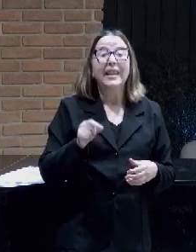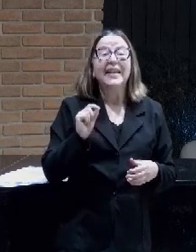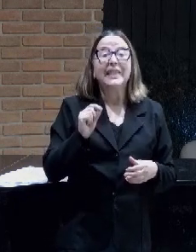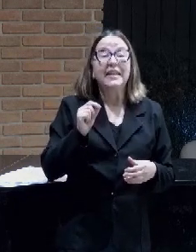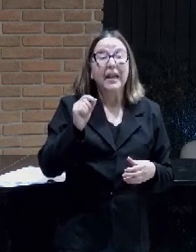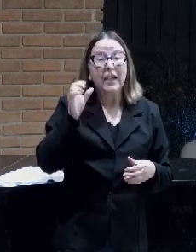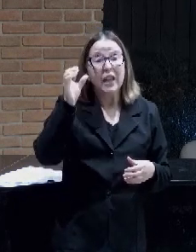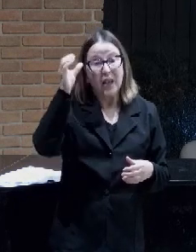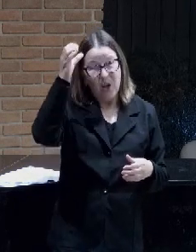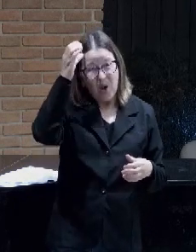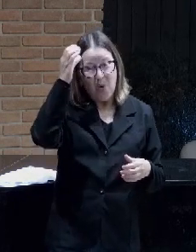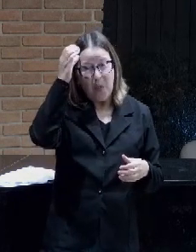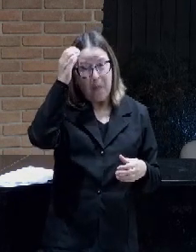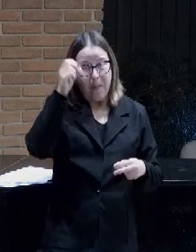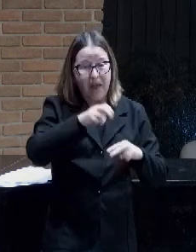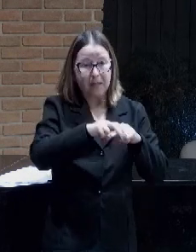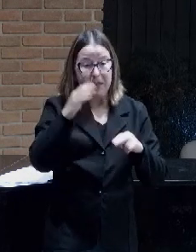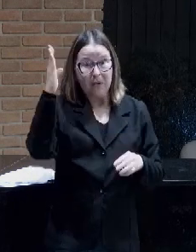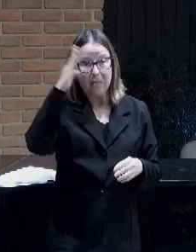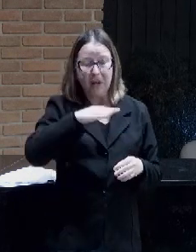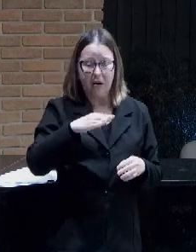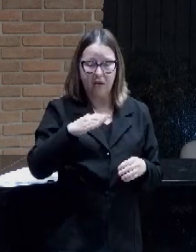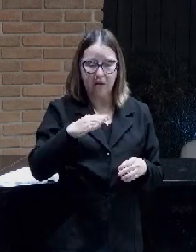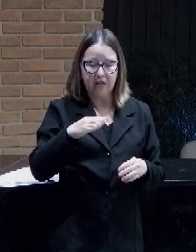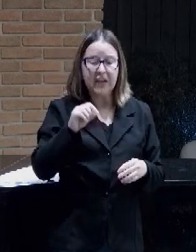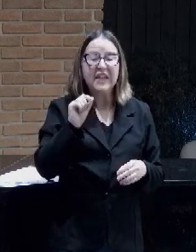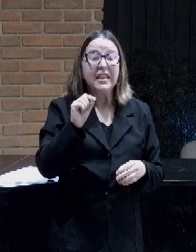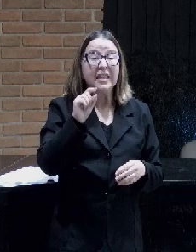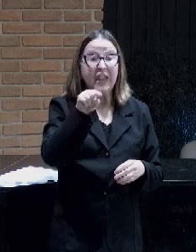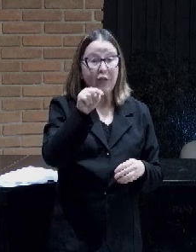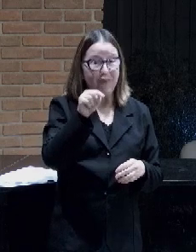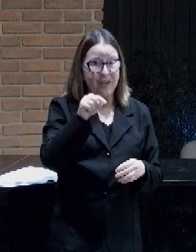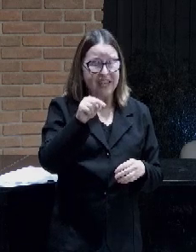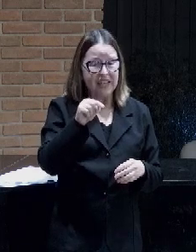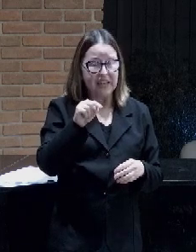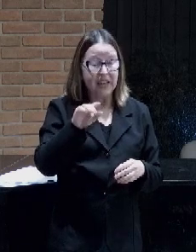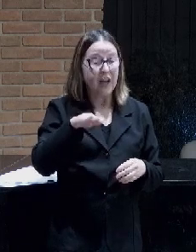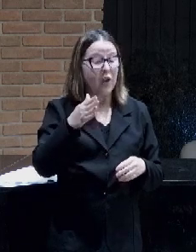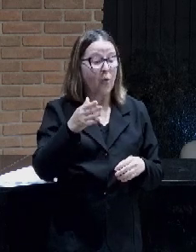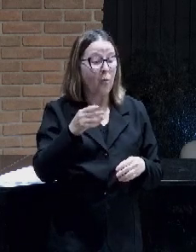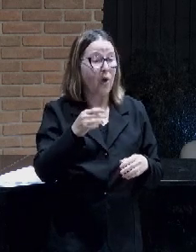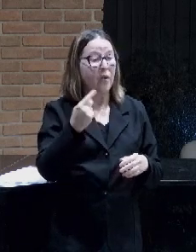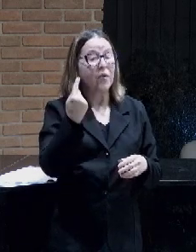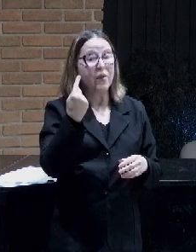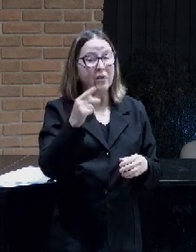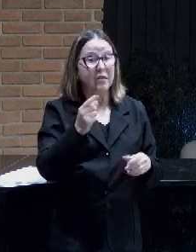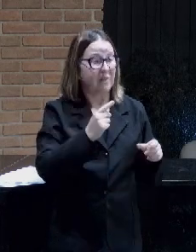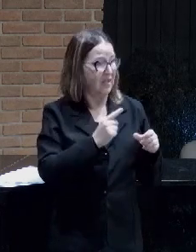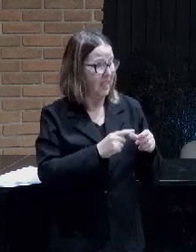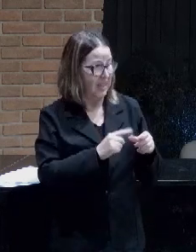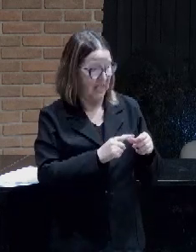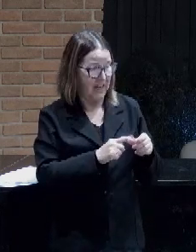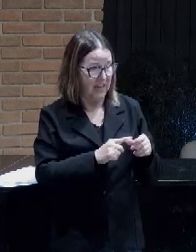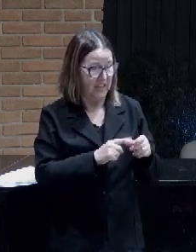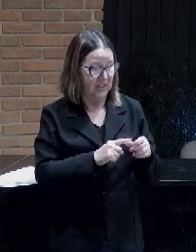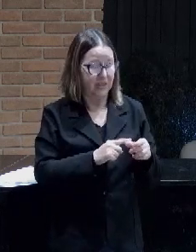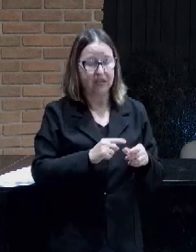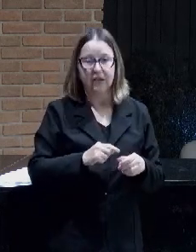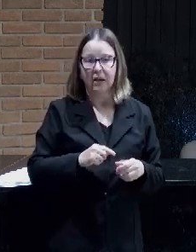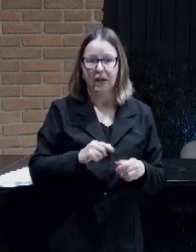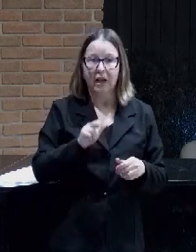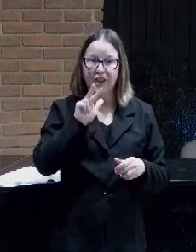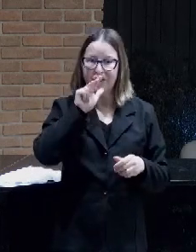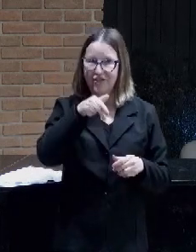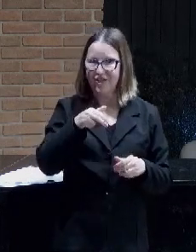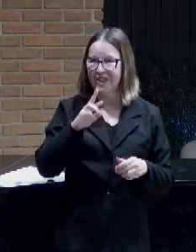é a sua ocupação? De onde você vem? Qual a sua terra? E de que povo você é? Jonas respondeu, eu